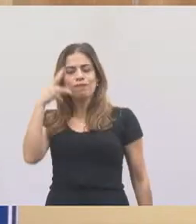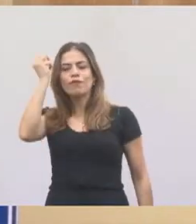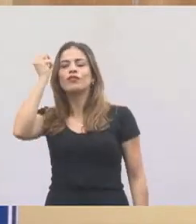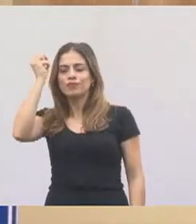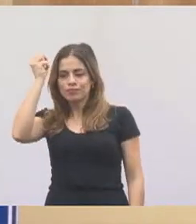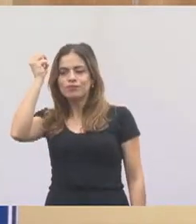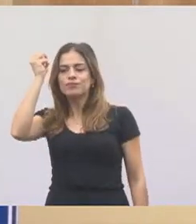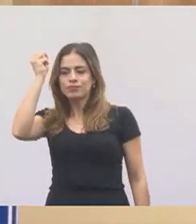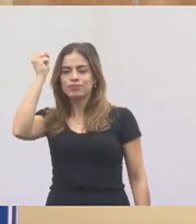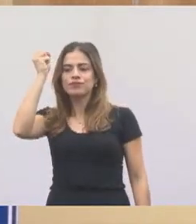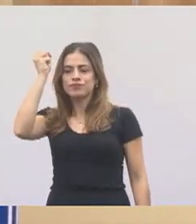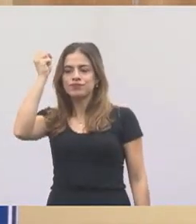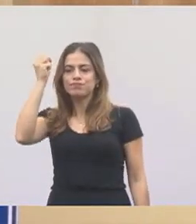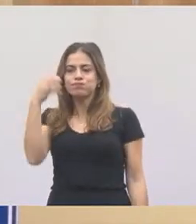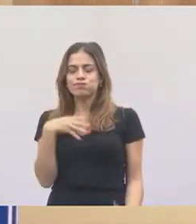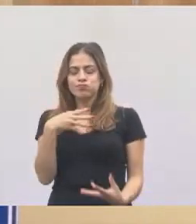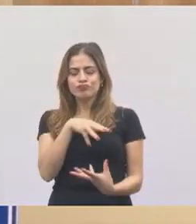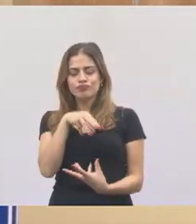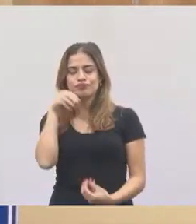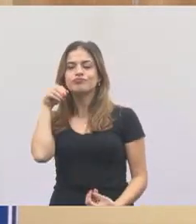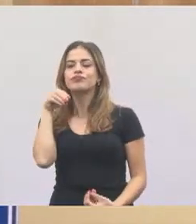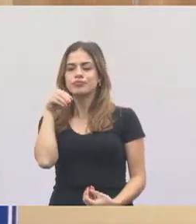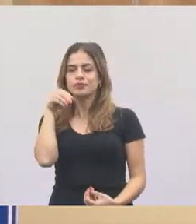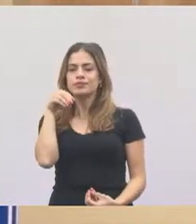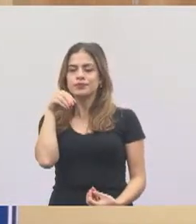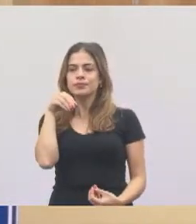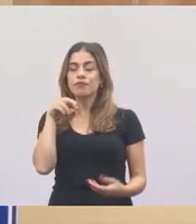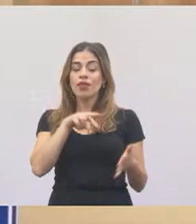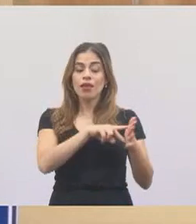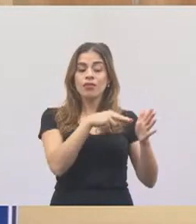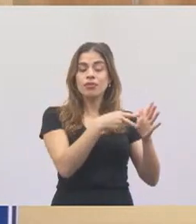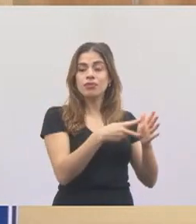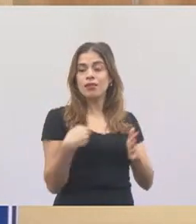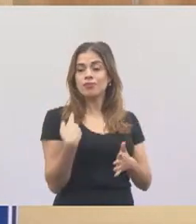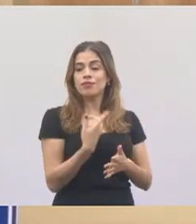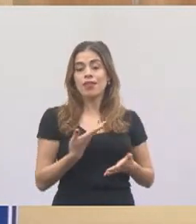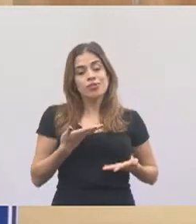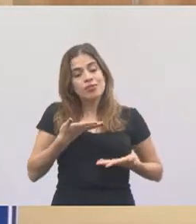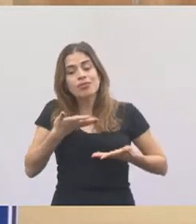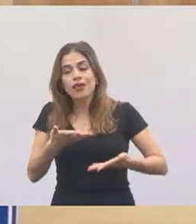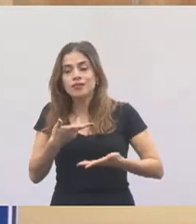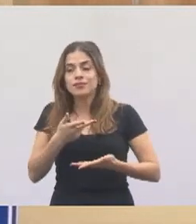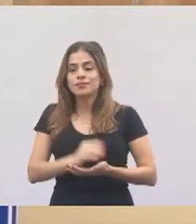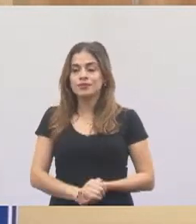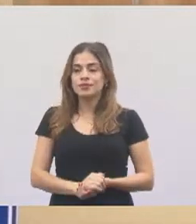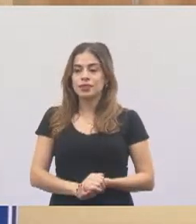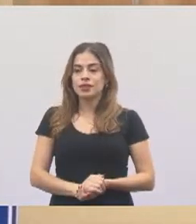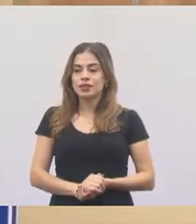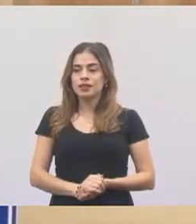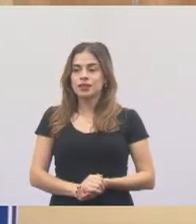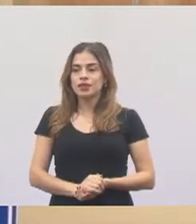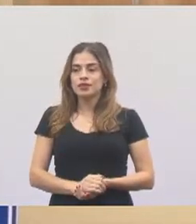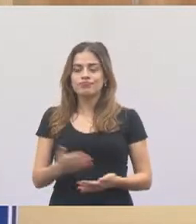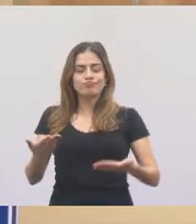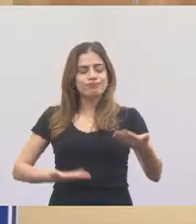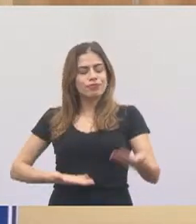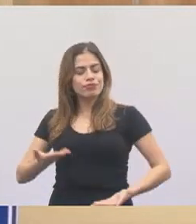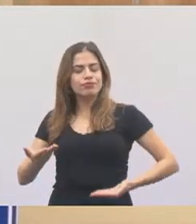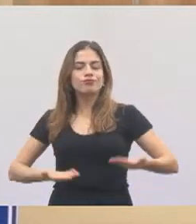fortalecer o seu espírito. E nesse sentido que eu gostaria de dizer que ele foi um grande servidor